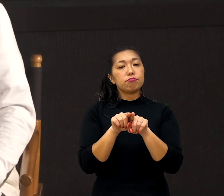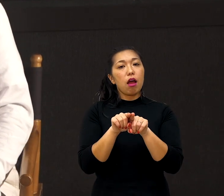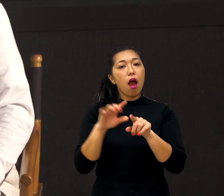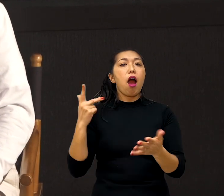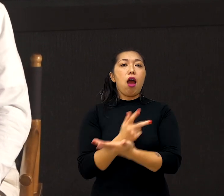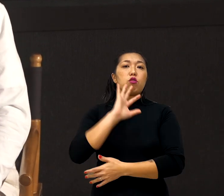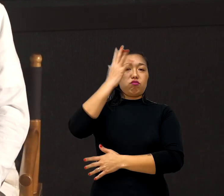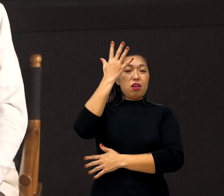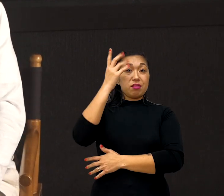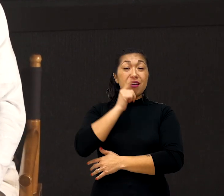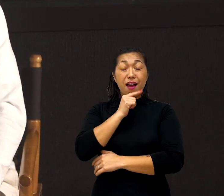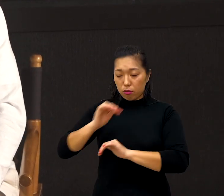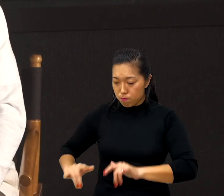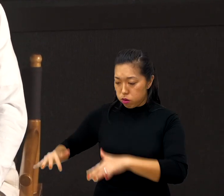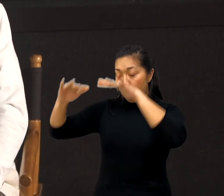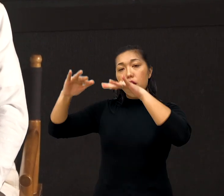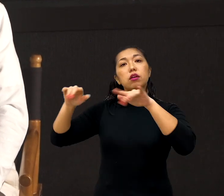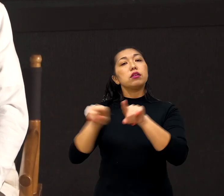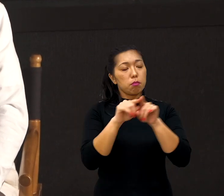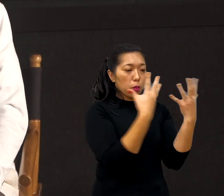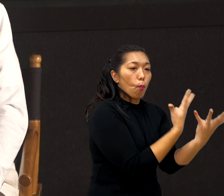águas não chegar para alimentar a terra.